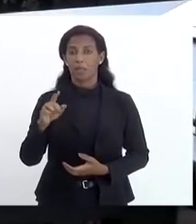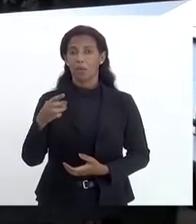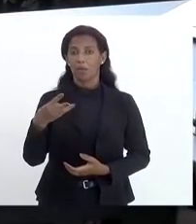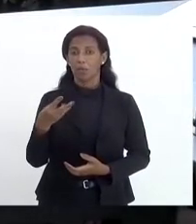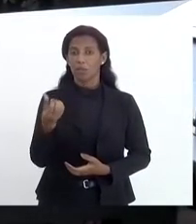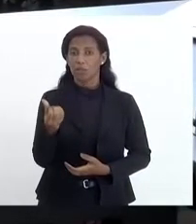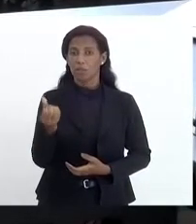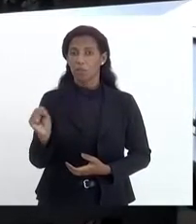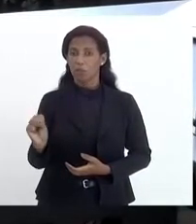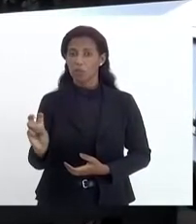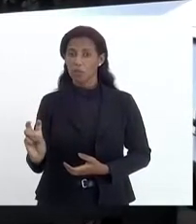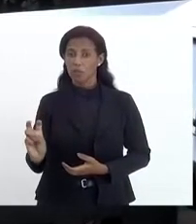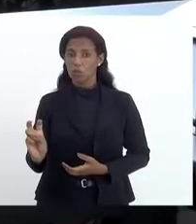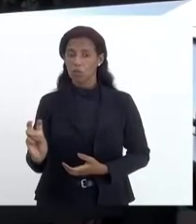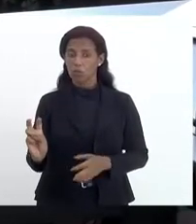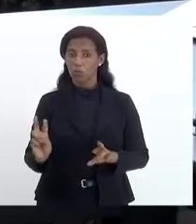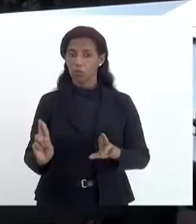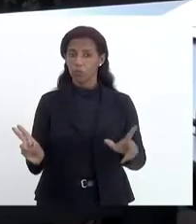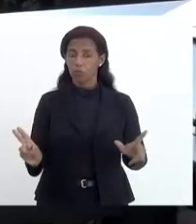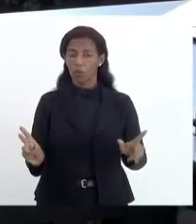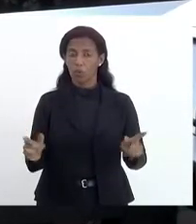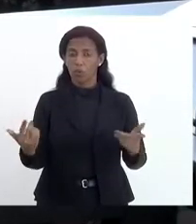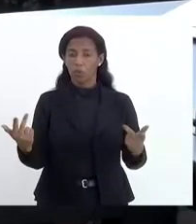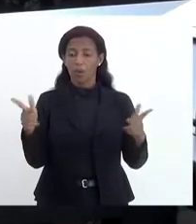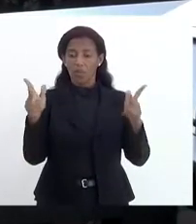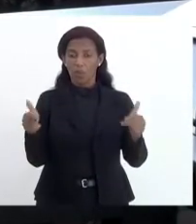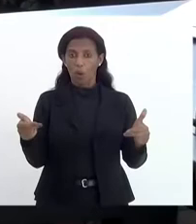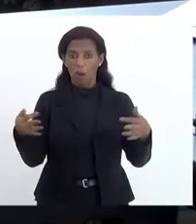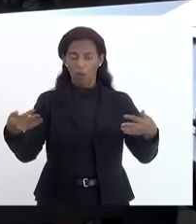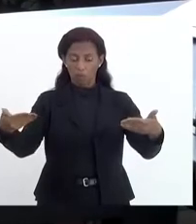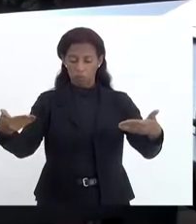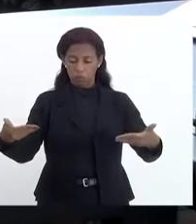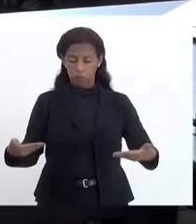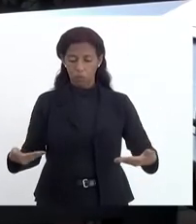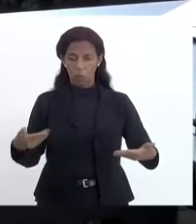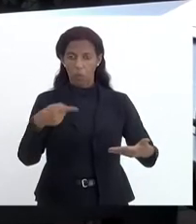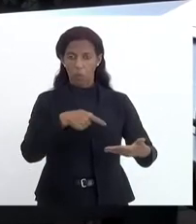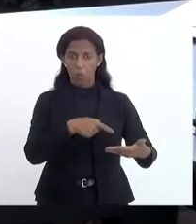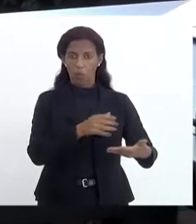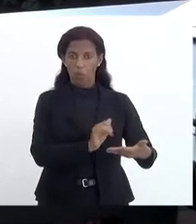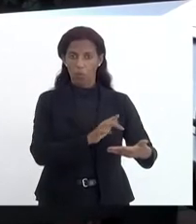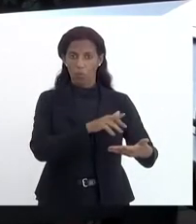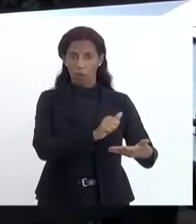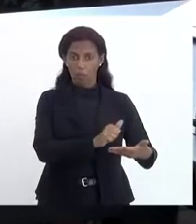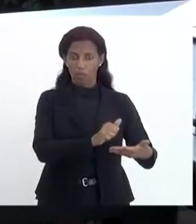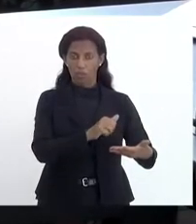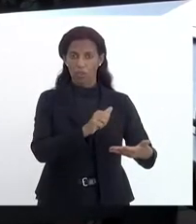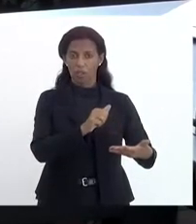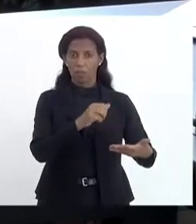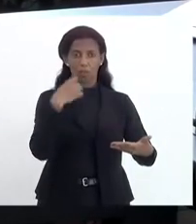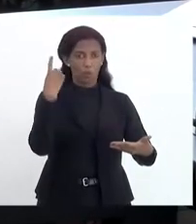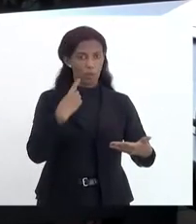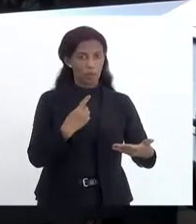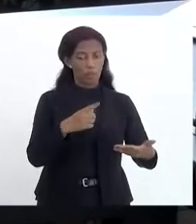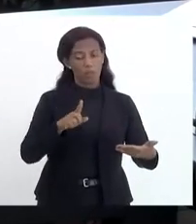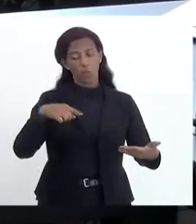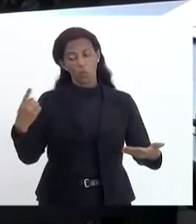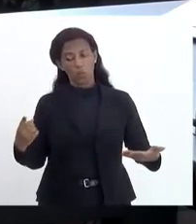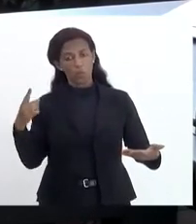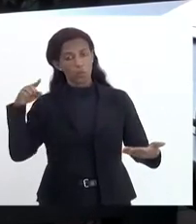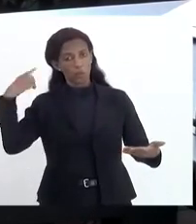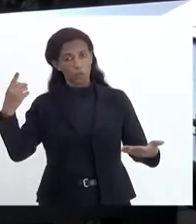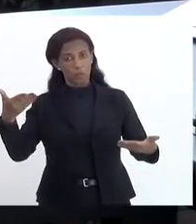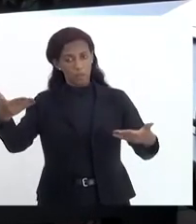3085, porque eles são iguais. Um é do Átila com a Dani, o outro é só da Dani. A gente